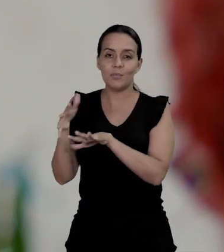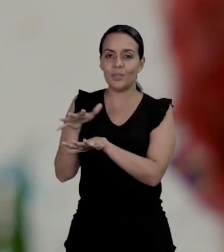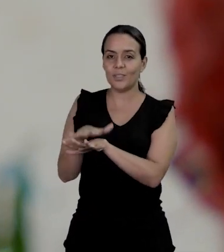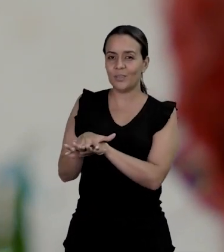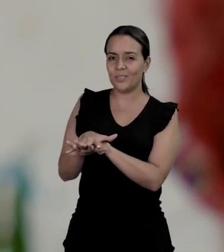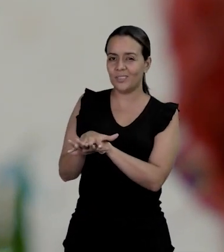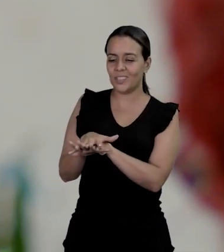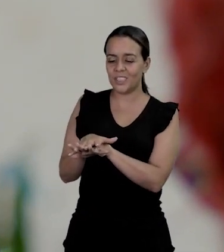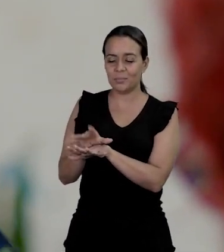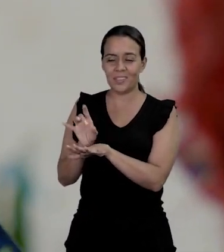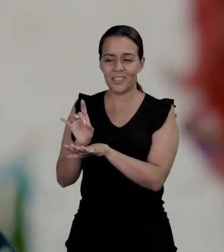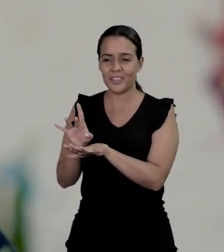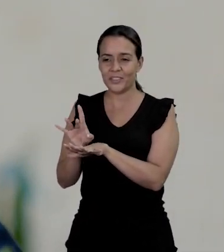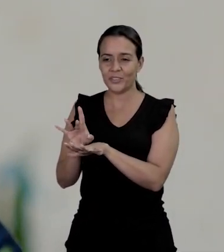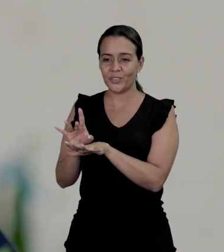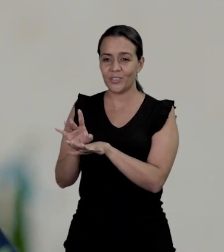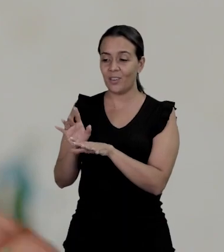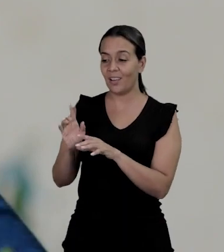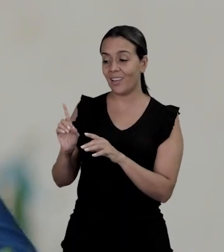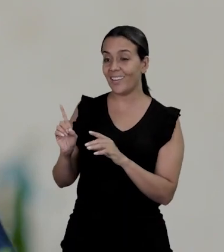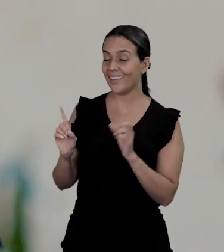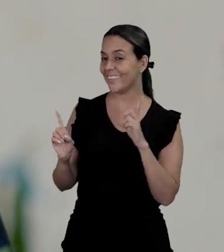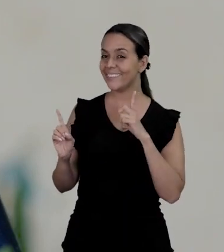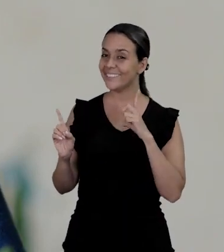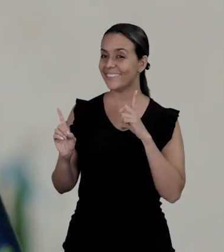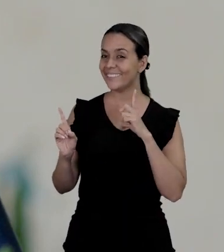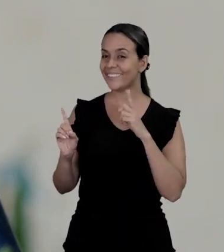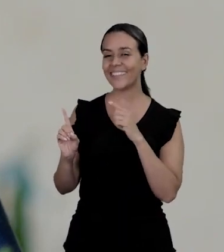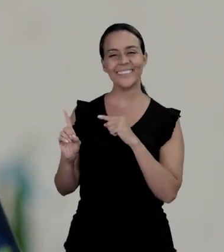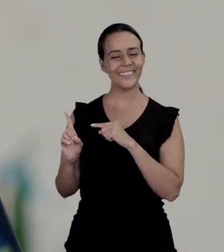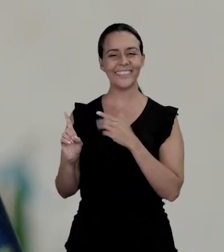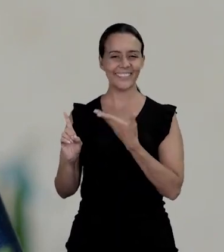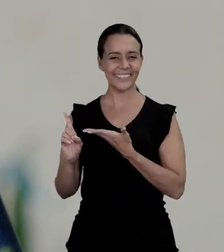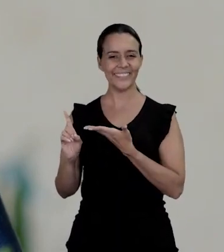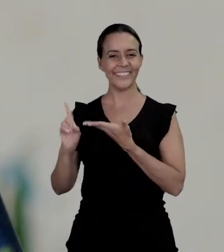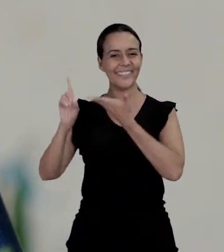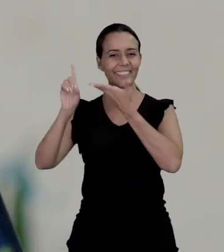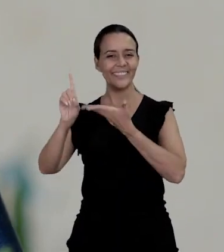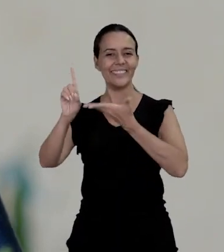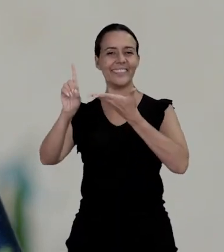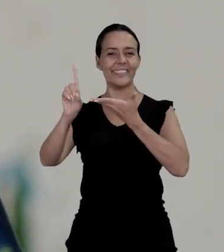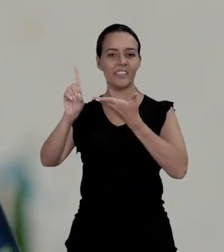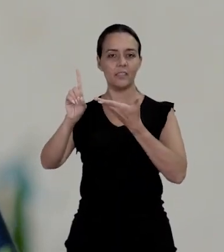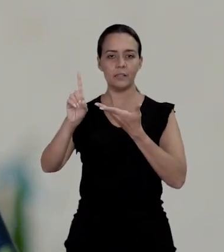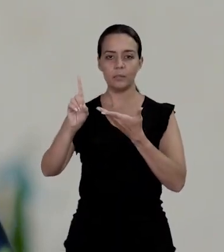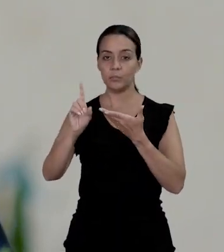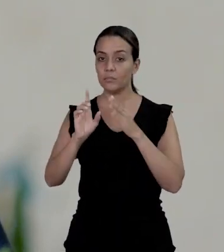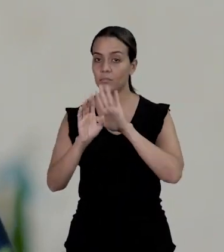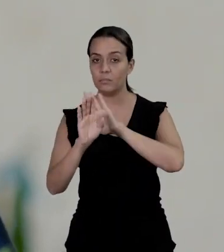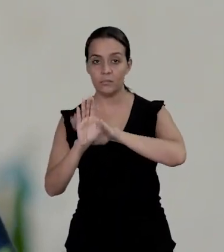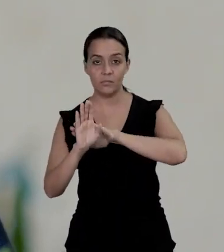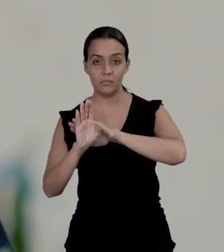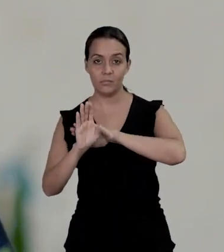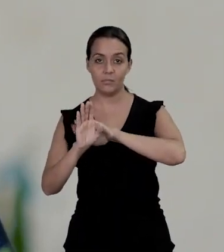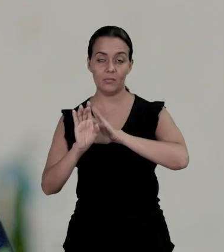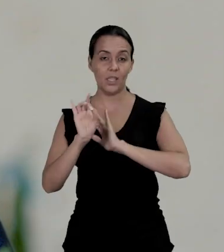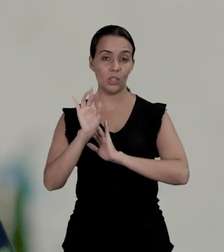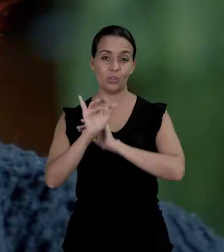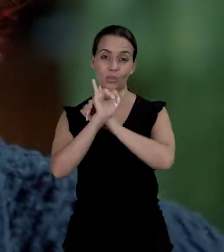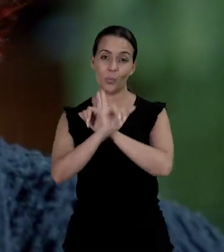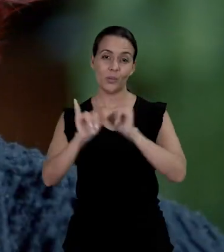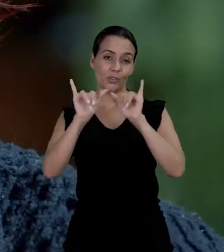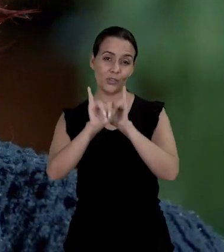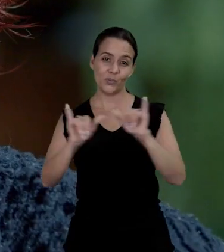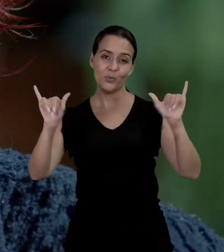inclusão via consumo. E essa inclusão via consumo, ela não é emancipatória, ela é criação de nicho de